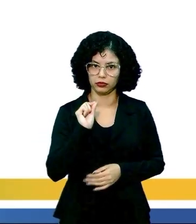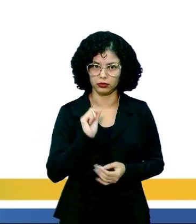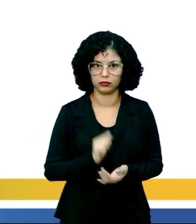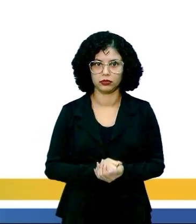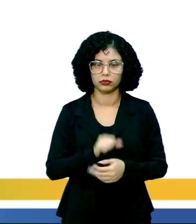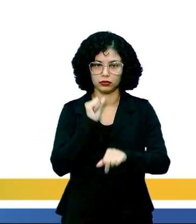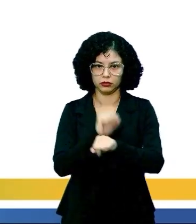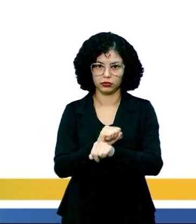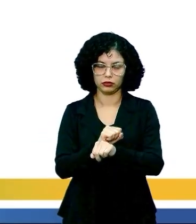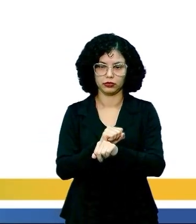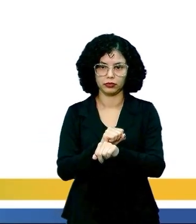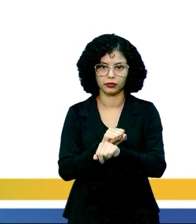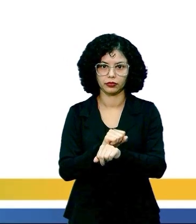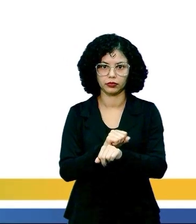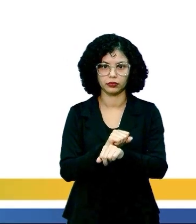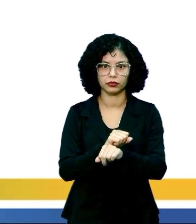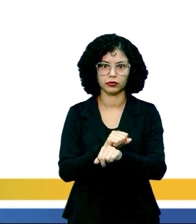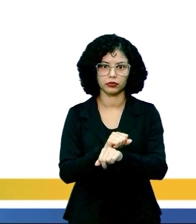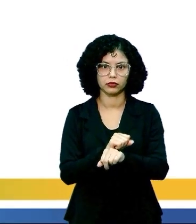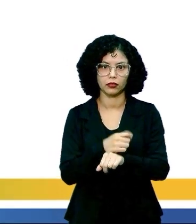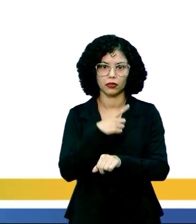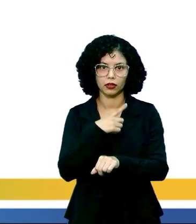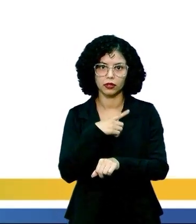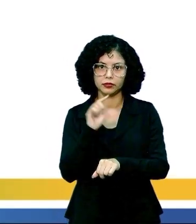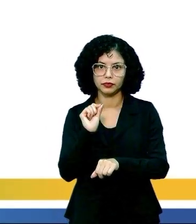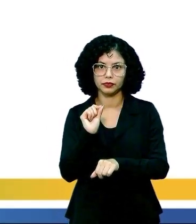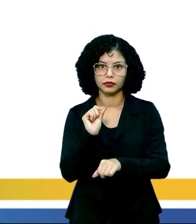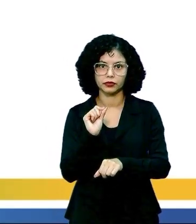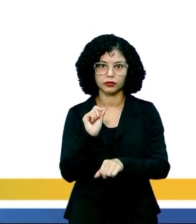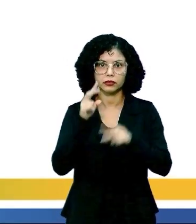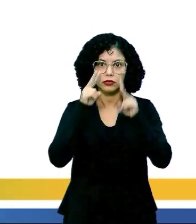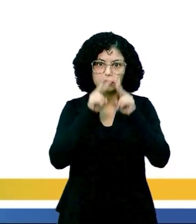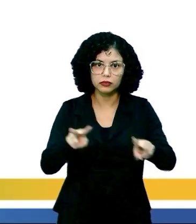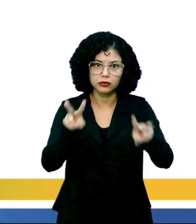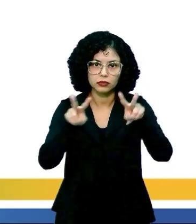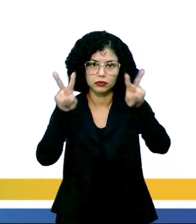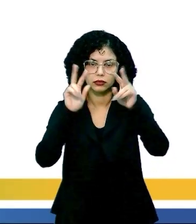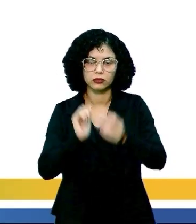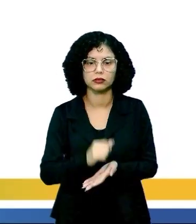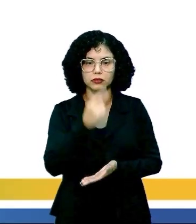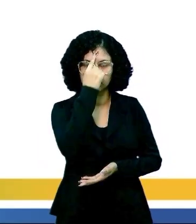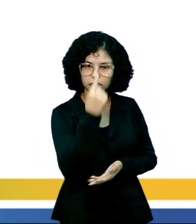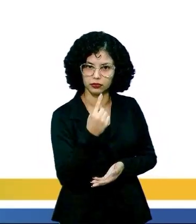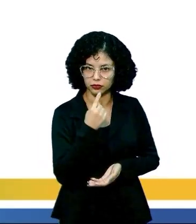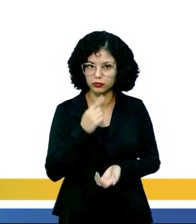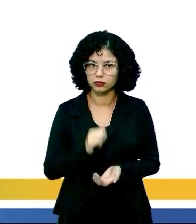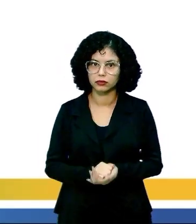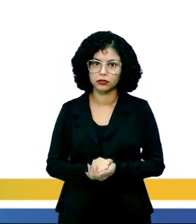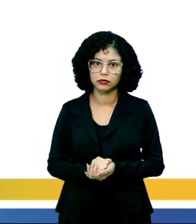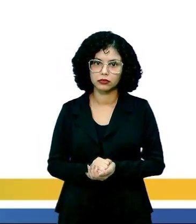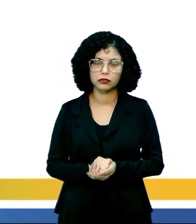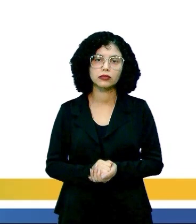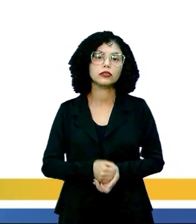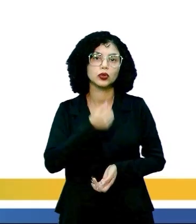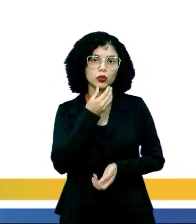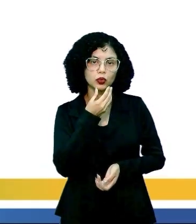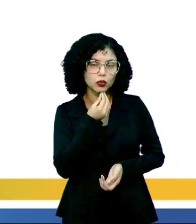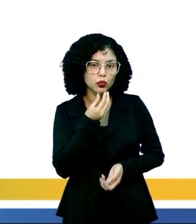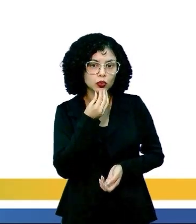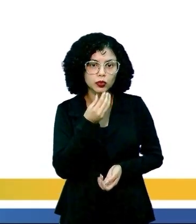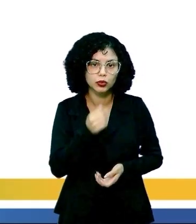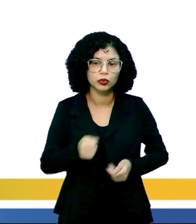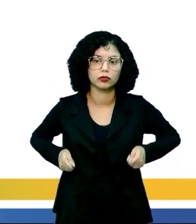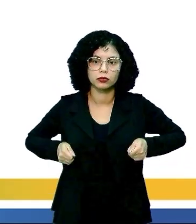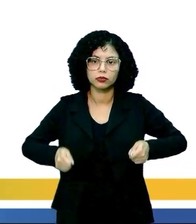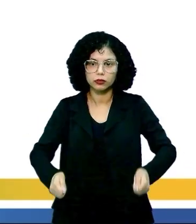metrô parado, né? E nós estamos visualizando nessa imagem um embarque de um